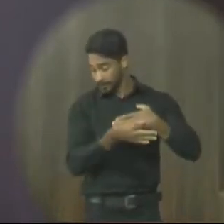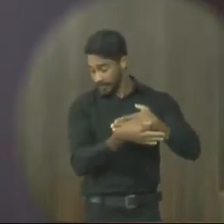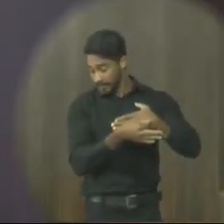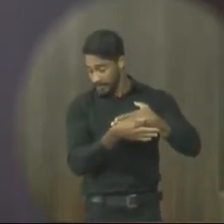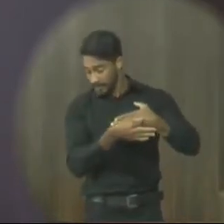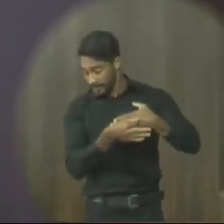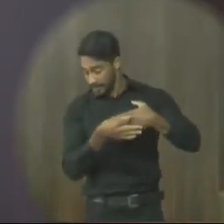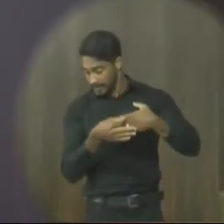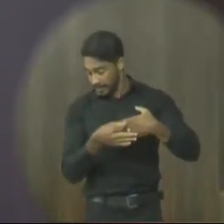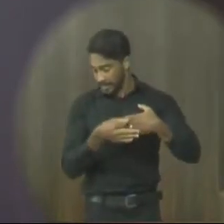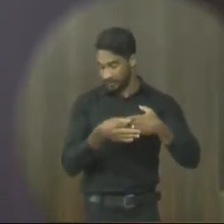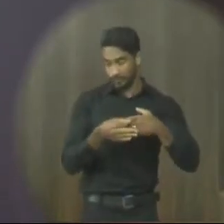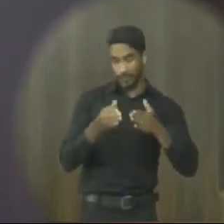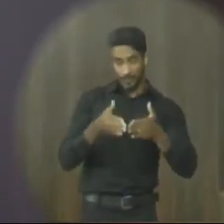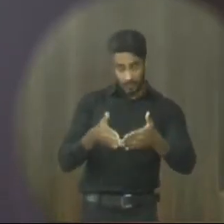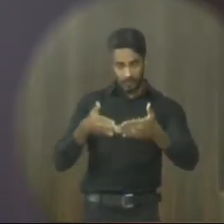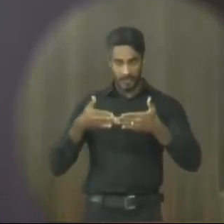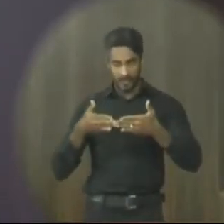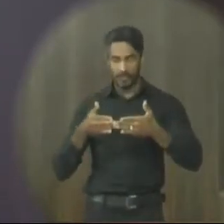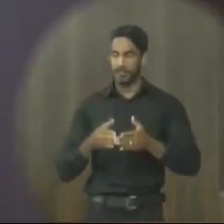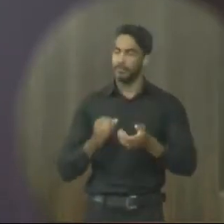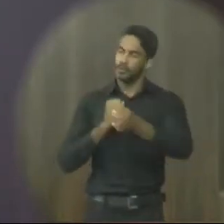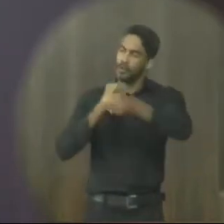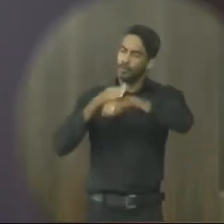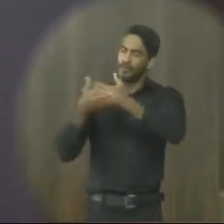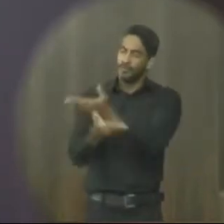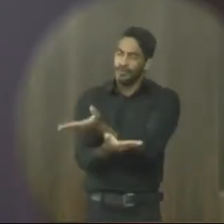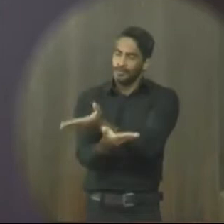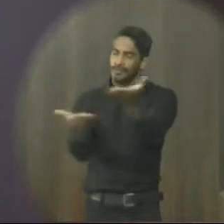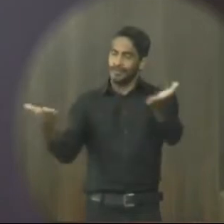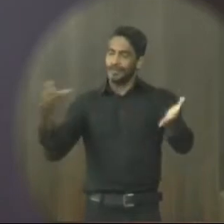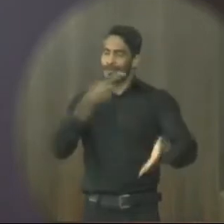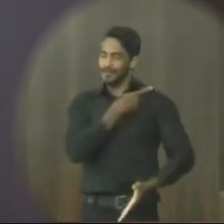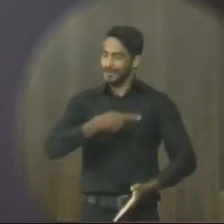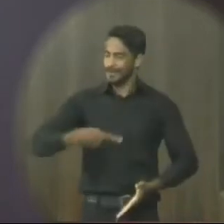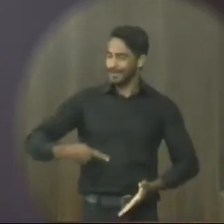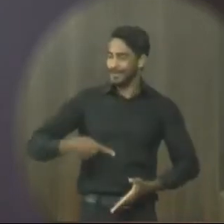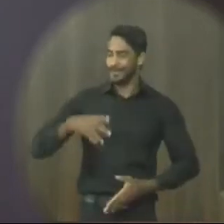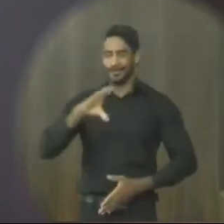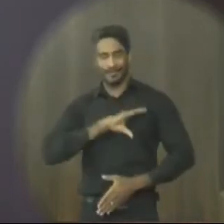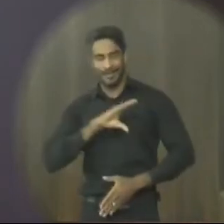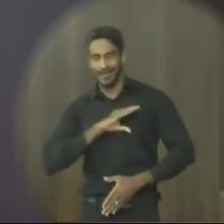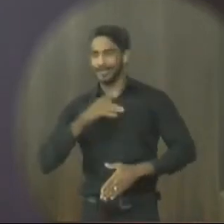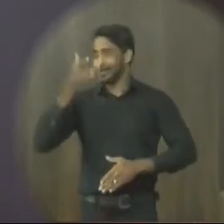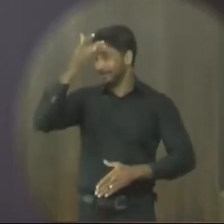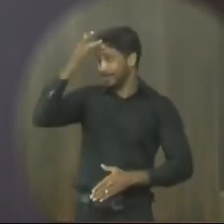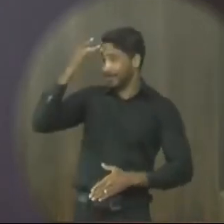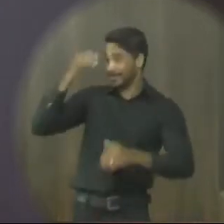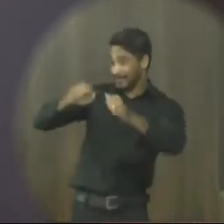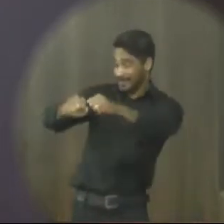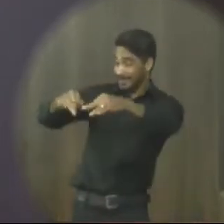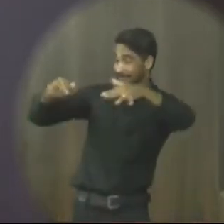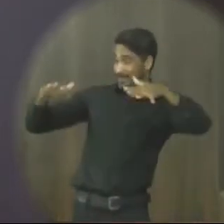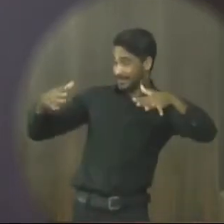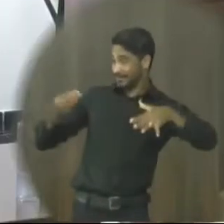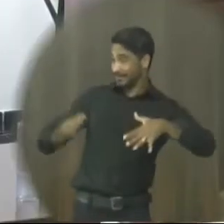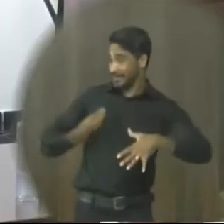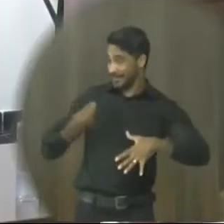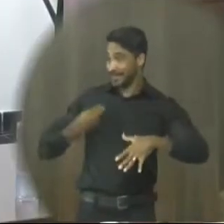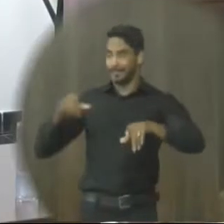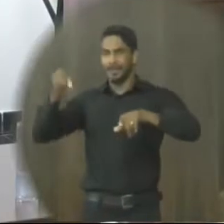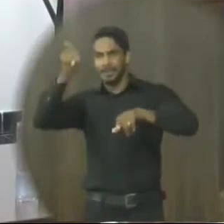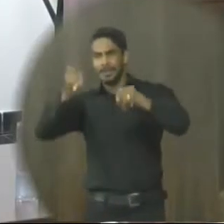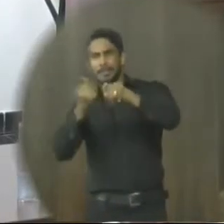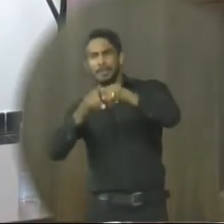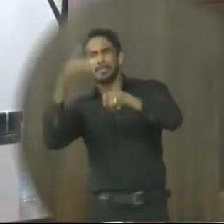noite, senhor presidente. Boa noite, nobres colegas. Público presente, público que nos assiste pelas redes sociais,